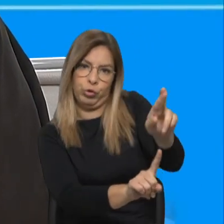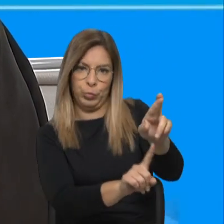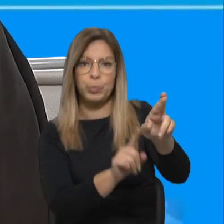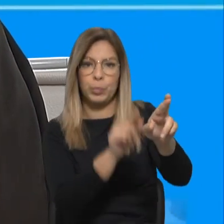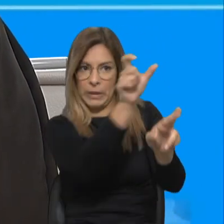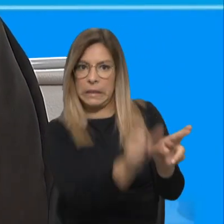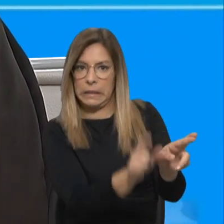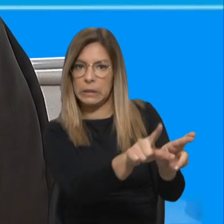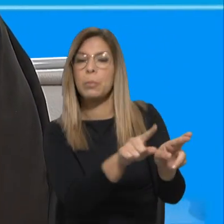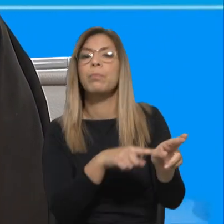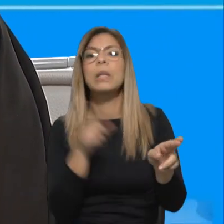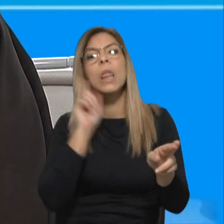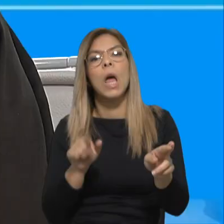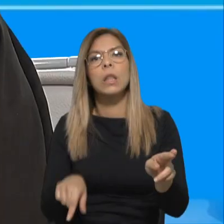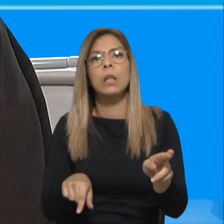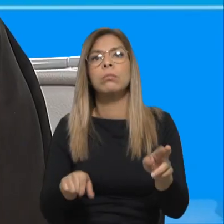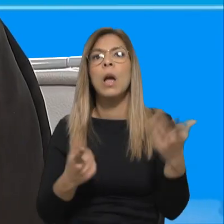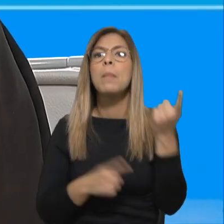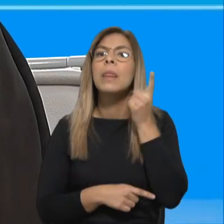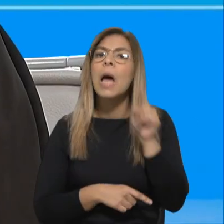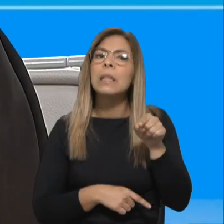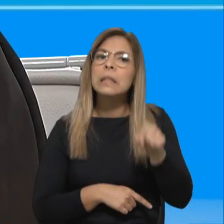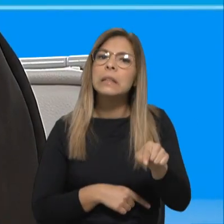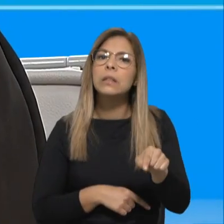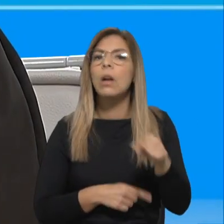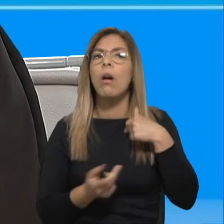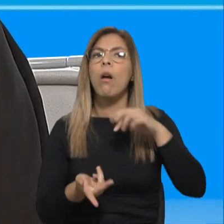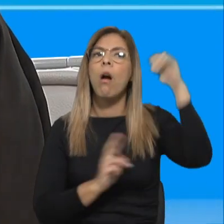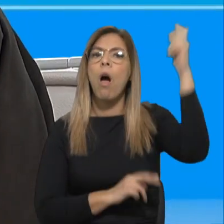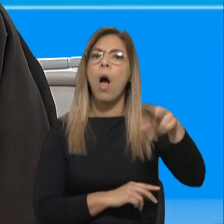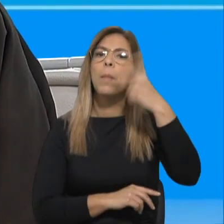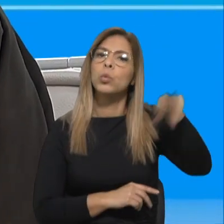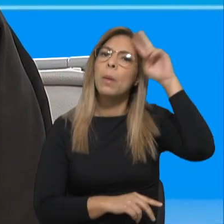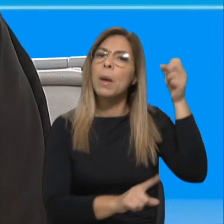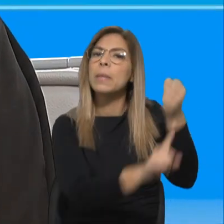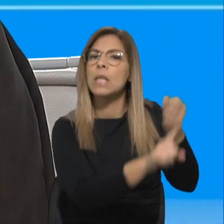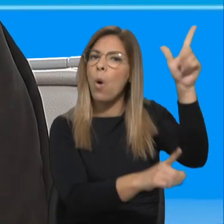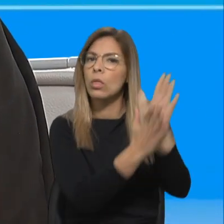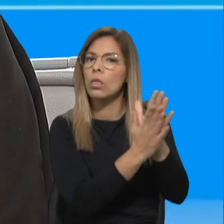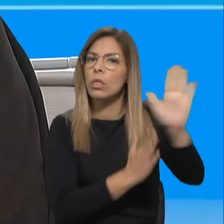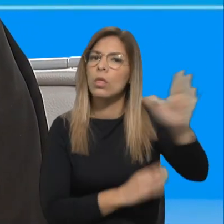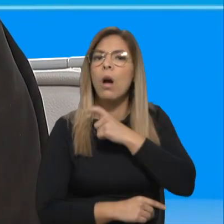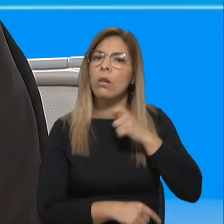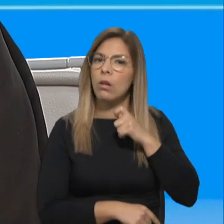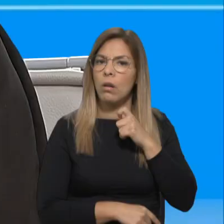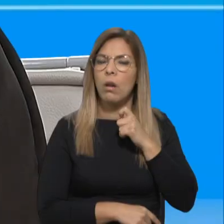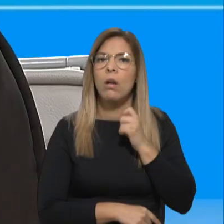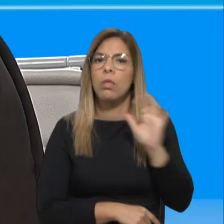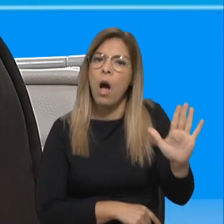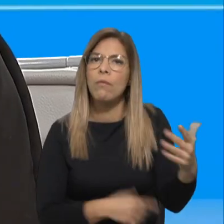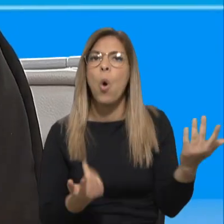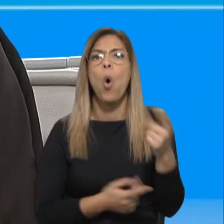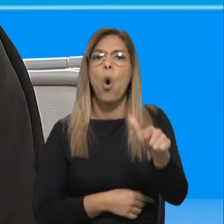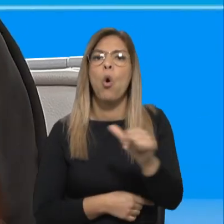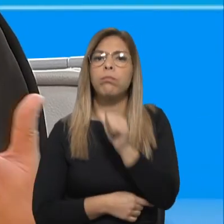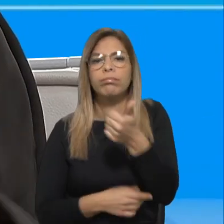data tal. E essa pessoa X, naquela data, estava em Moçambique, numa missão. Ou aquela pessoa, naquela data, já era